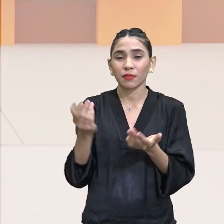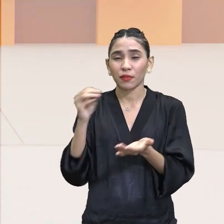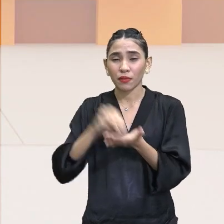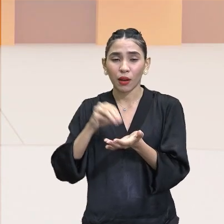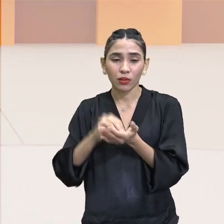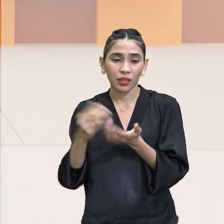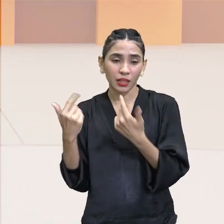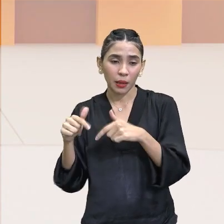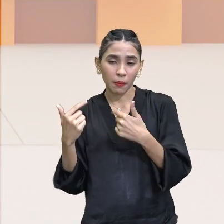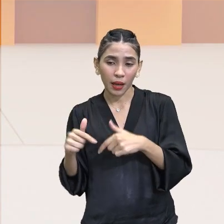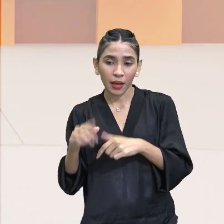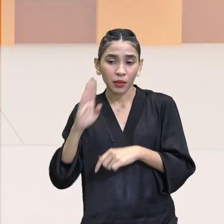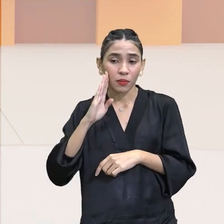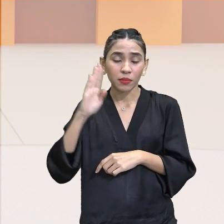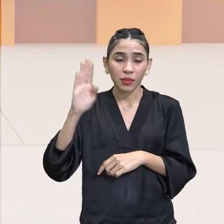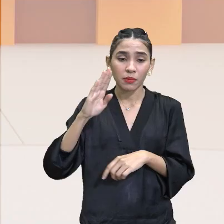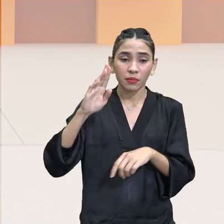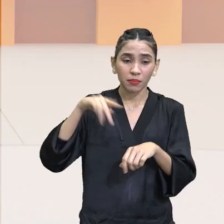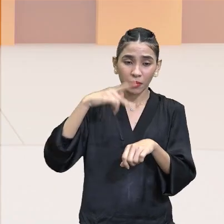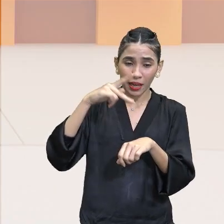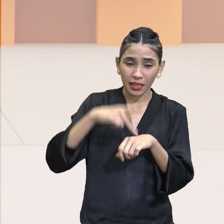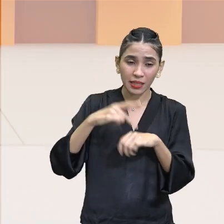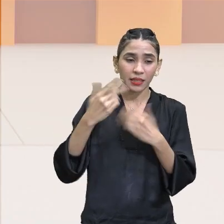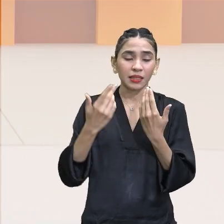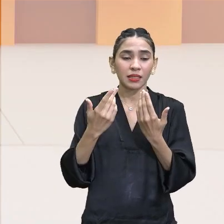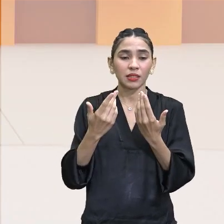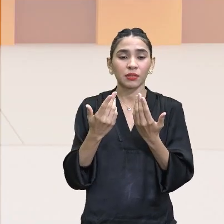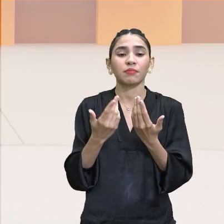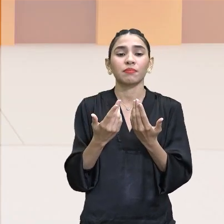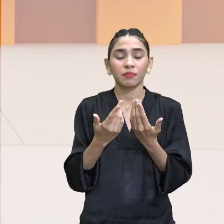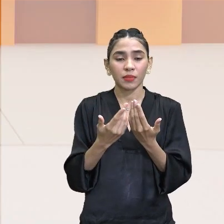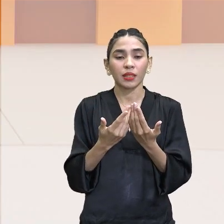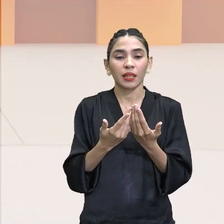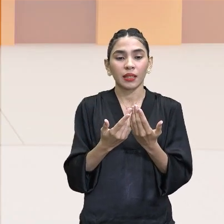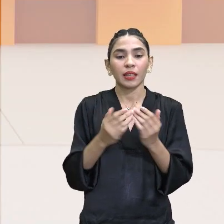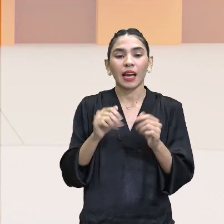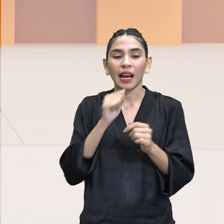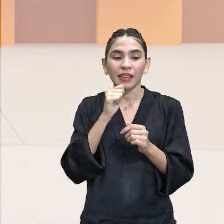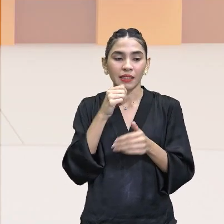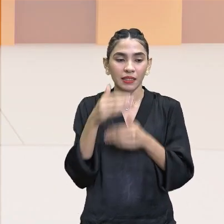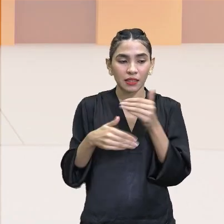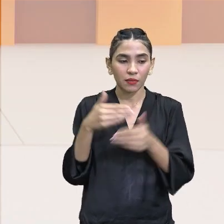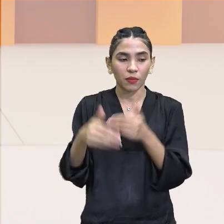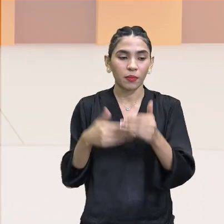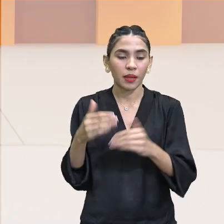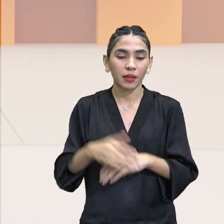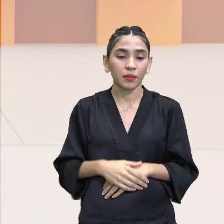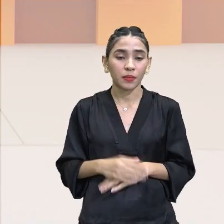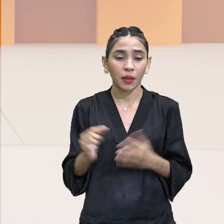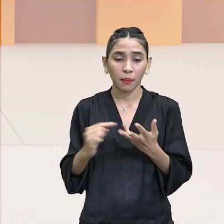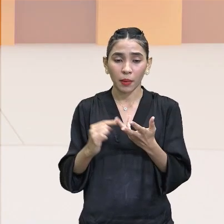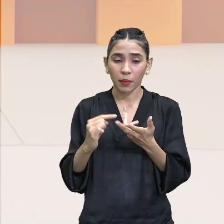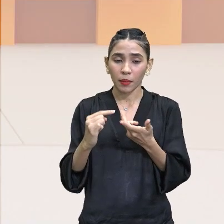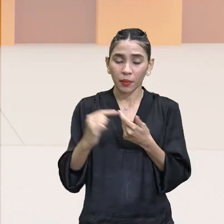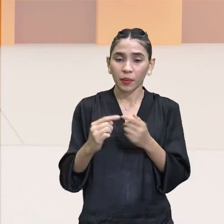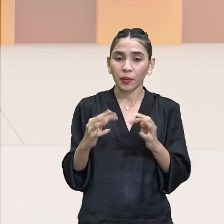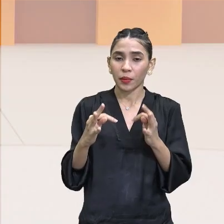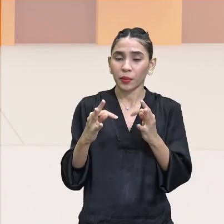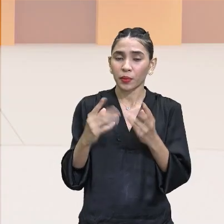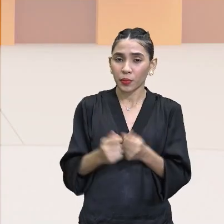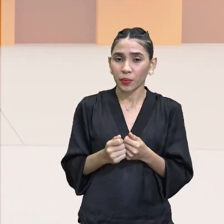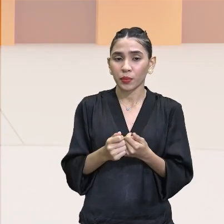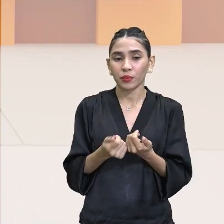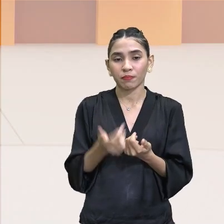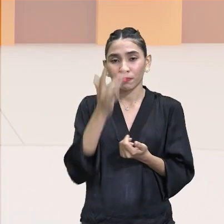forte, principalmente nos países subdesenvolvidos, que a gente chama de países em desenvolvimento, né? Tudo isso acaba fazendo com que a pessoa não